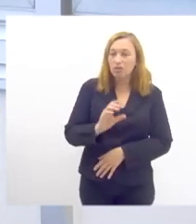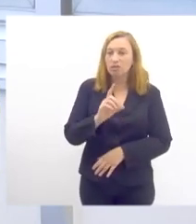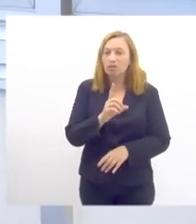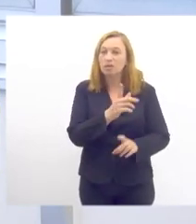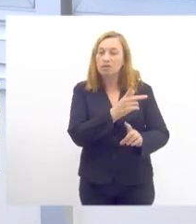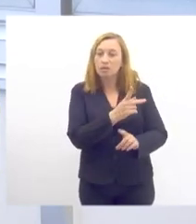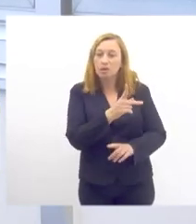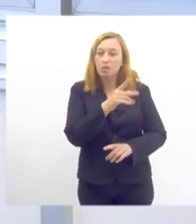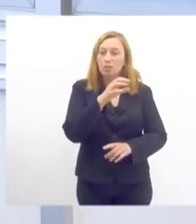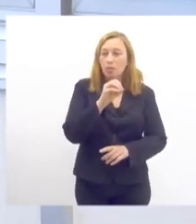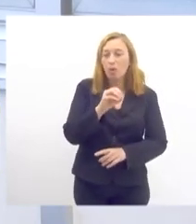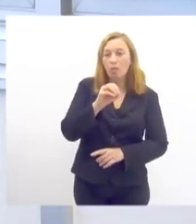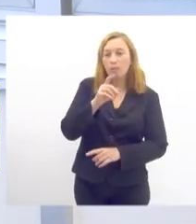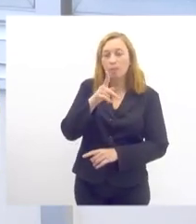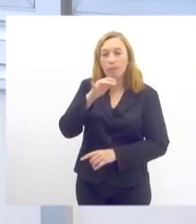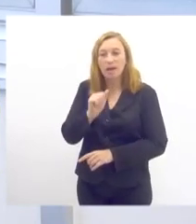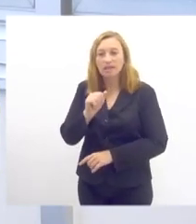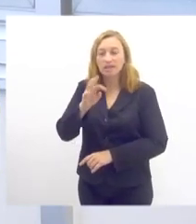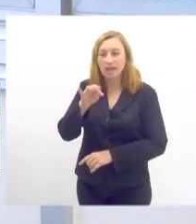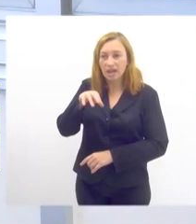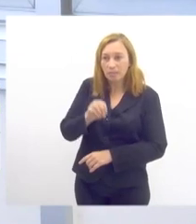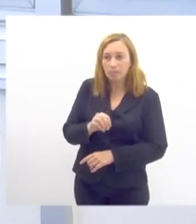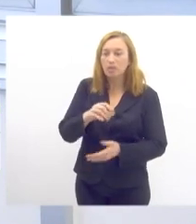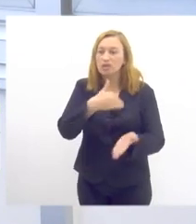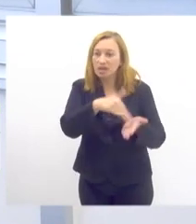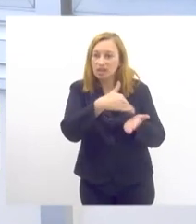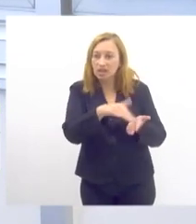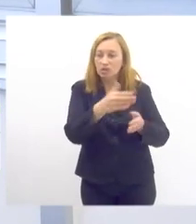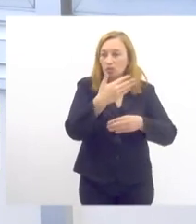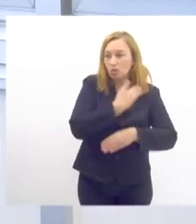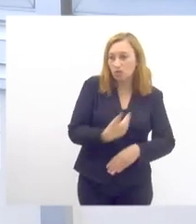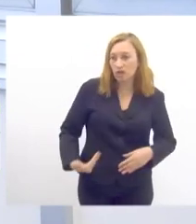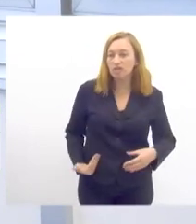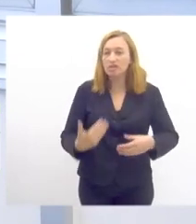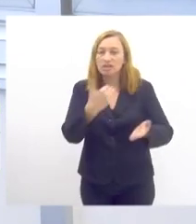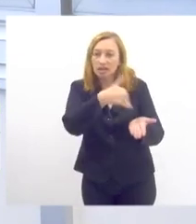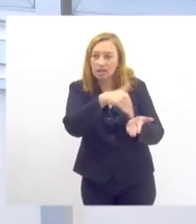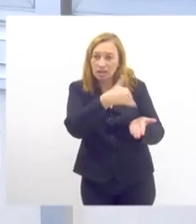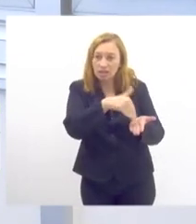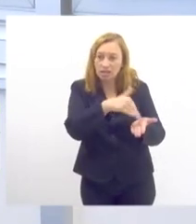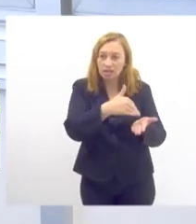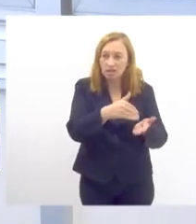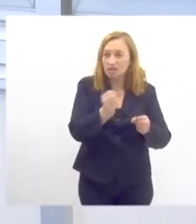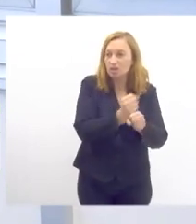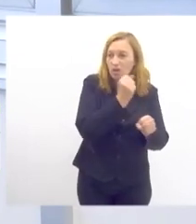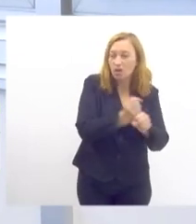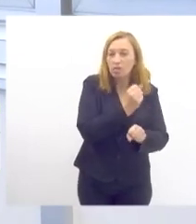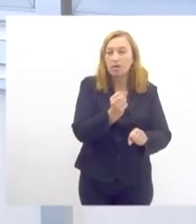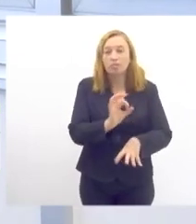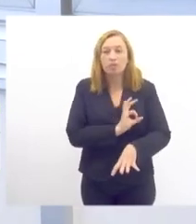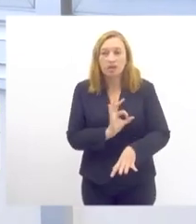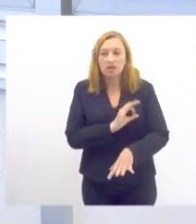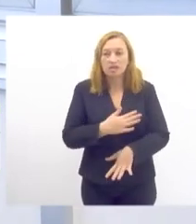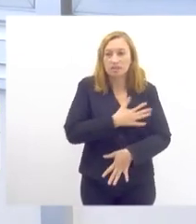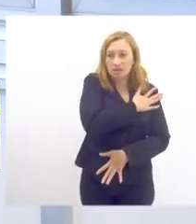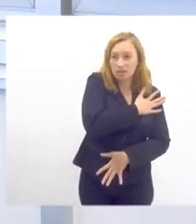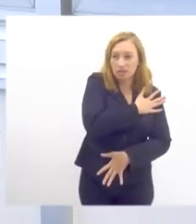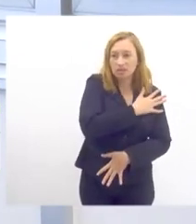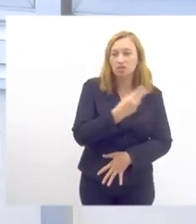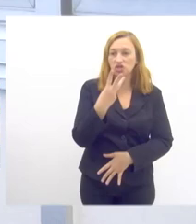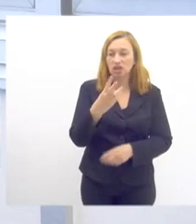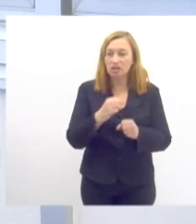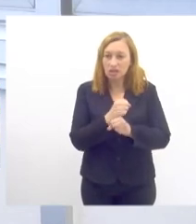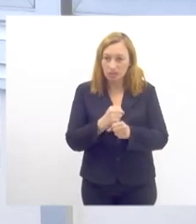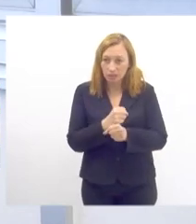Rio Previdência, Secretaria de Governo, Secretaria de Comunicação, INEA, Secretaria de Obras e Polícia Militar, que figuram nos três